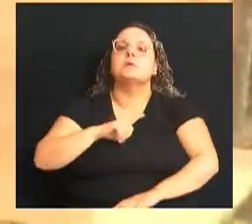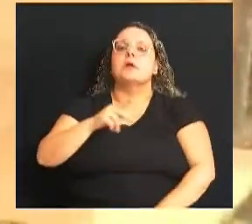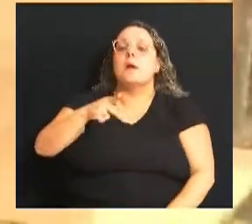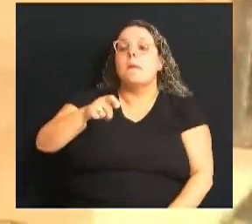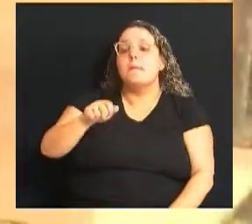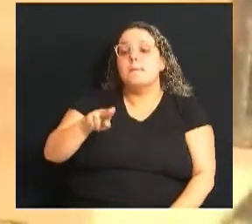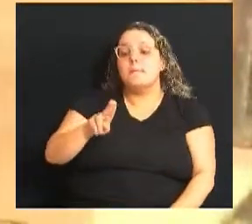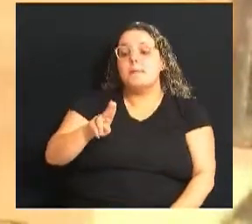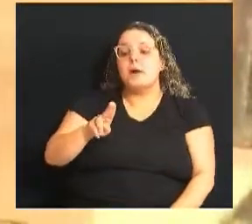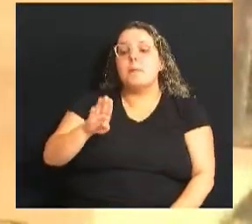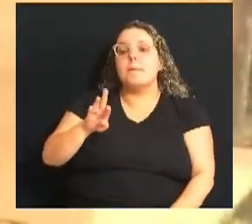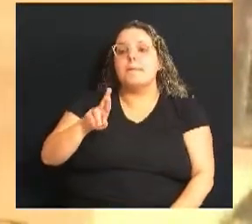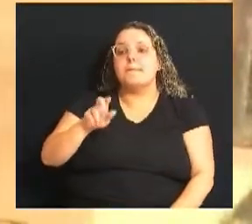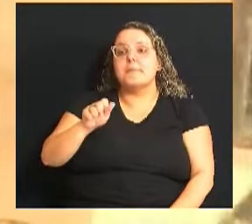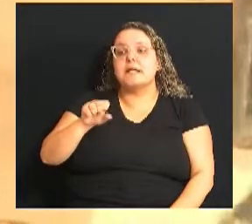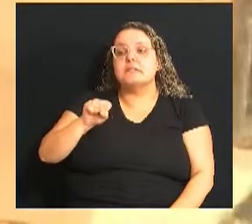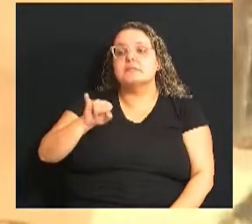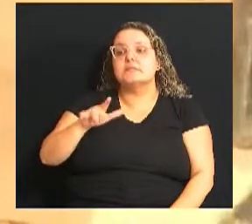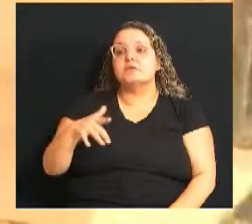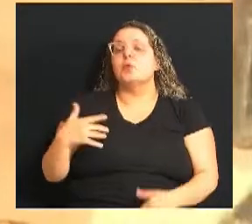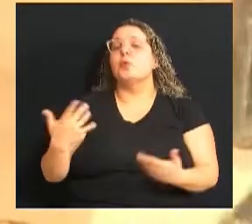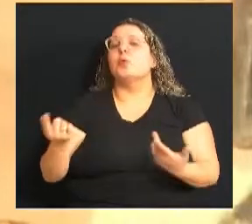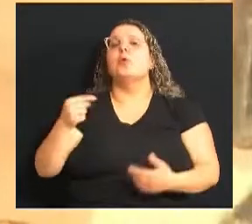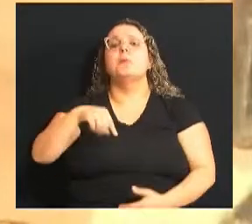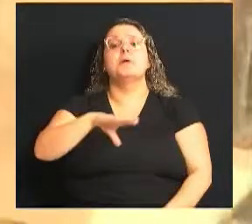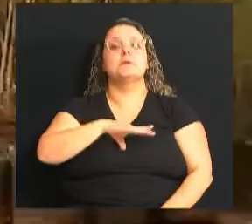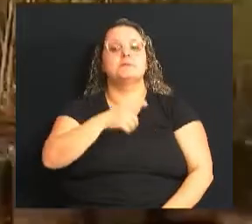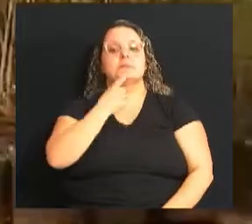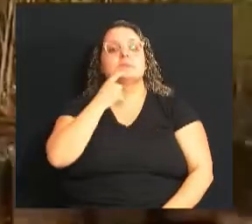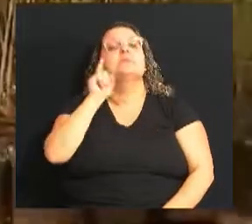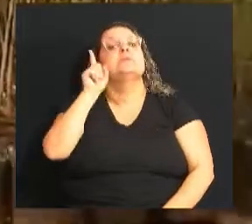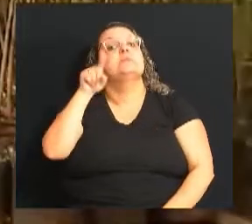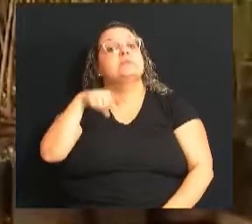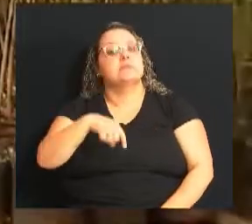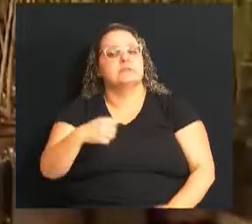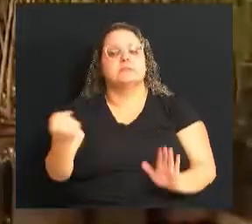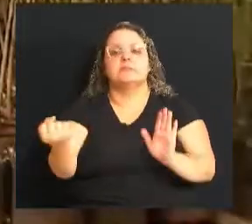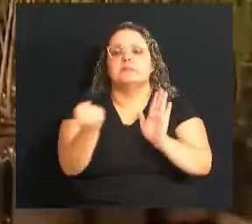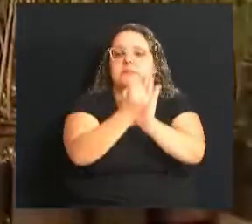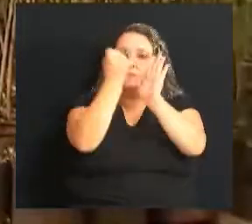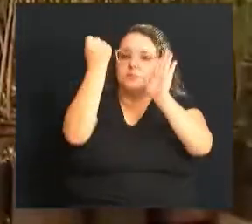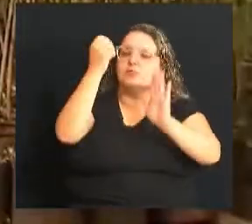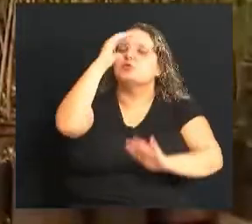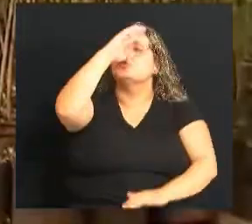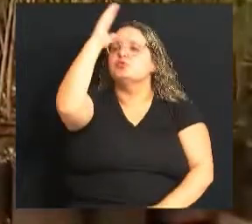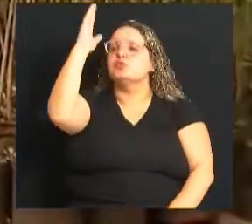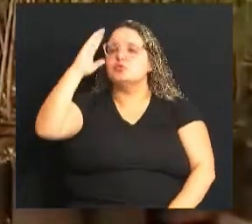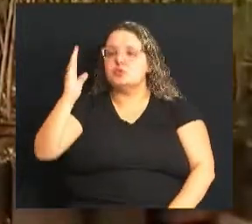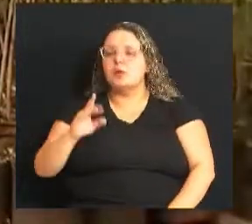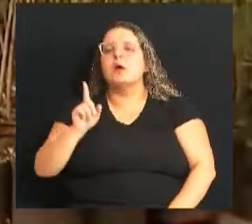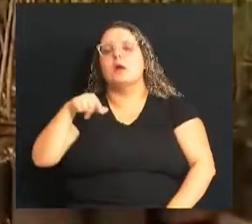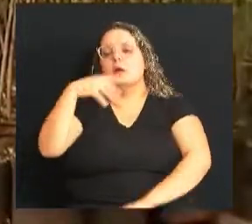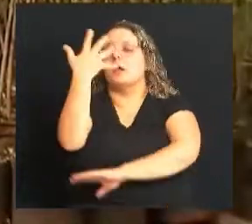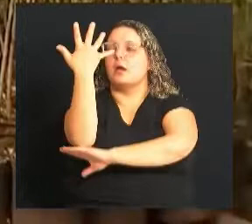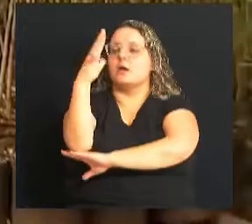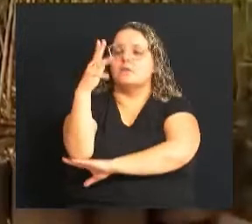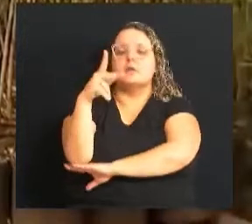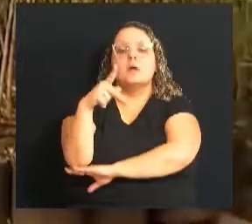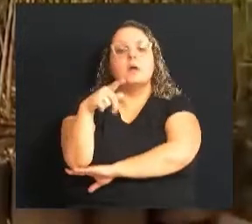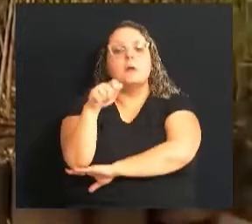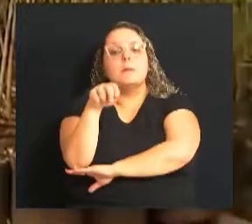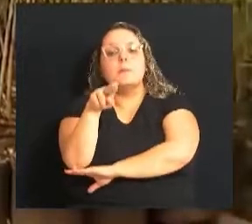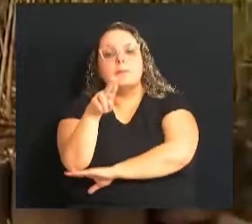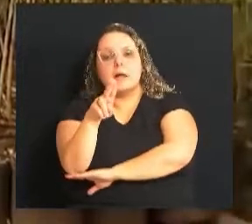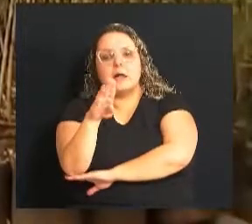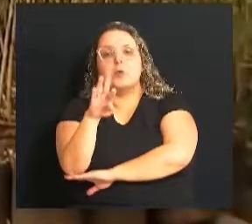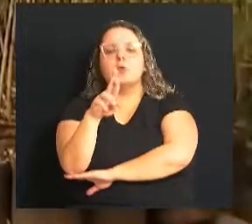qual que é, secretário? Realmente, a árvore símbolo do Brasil é o pau-brasil, pela